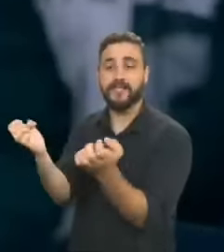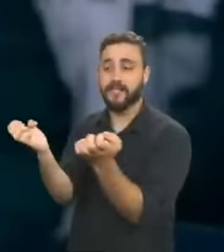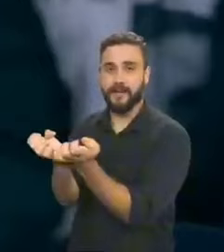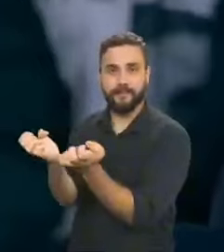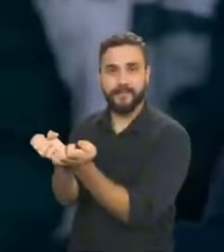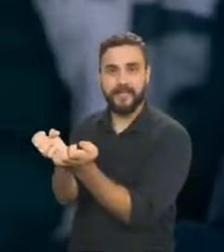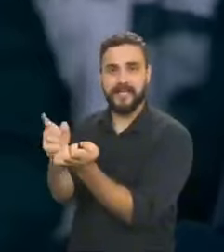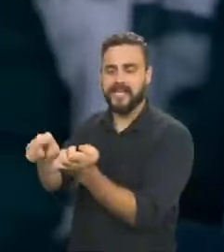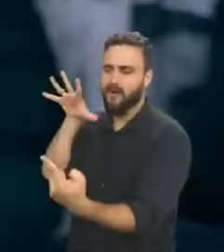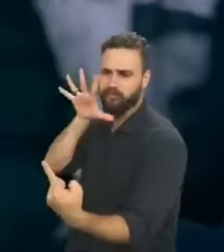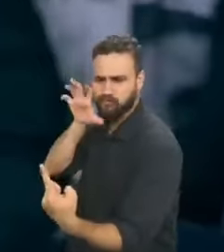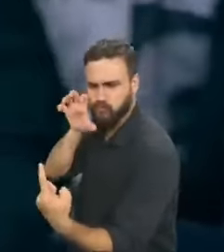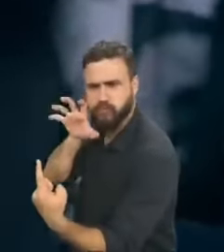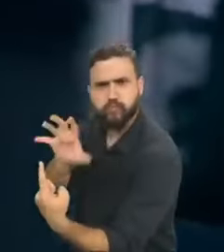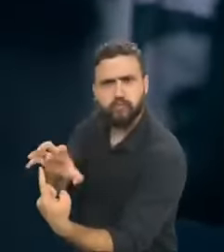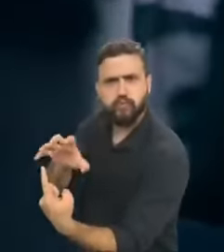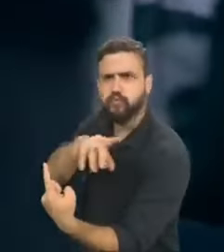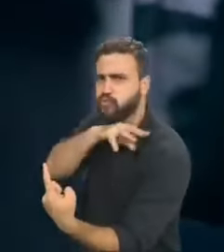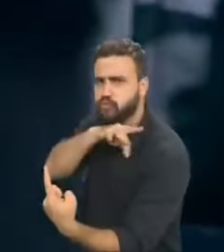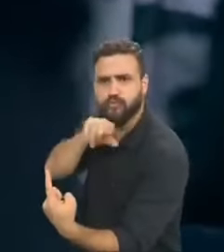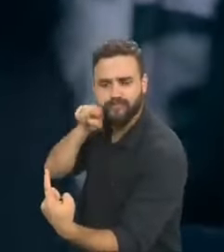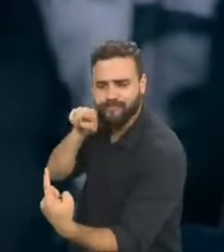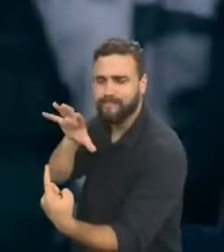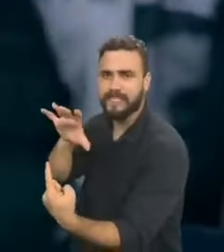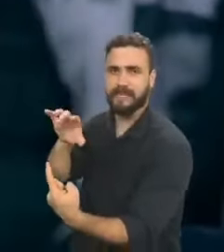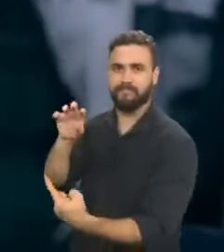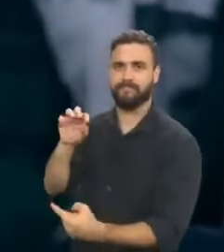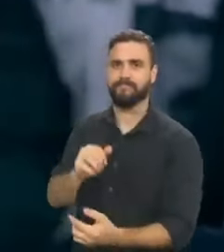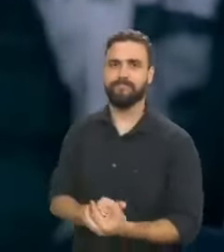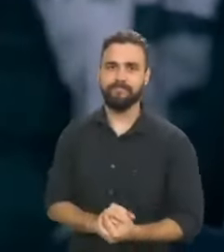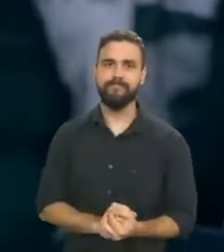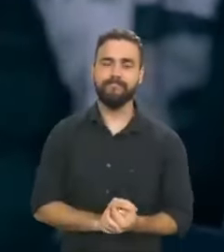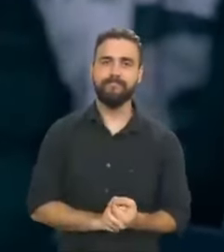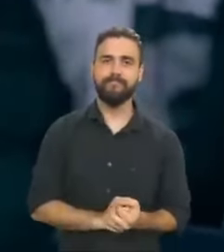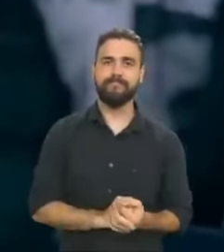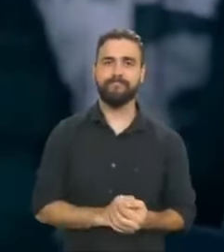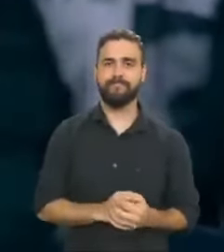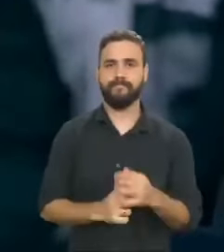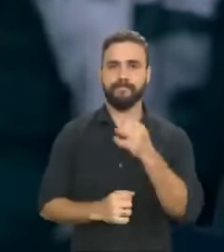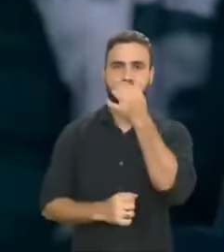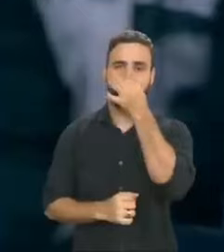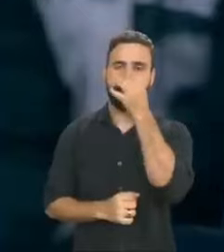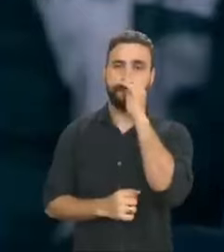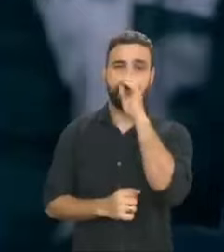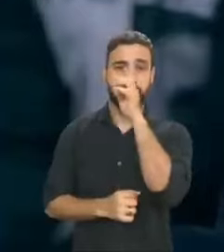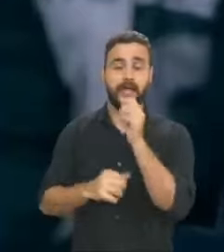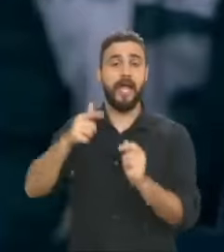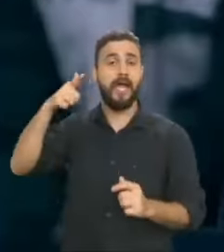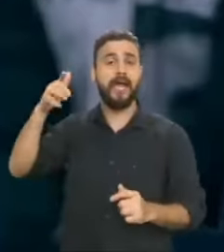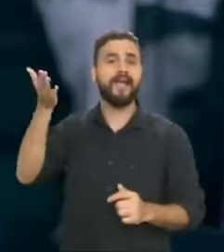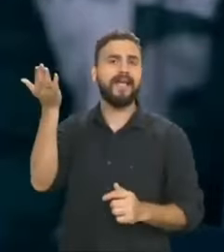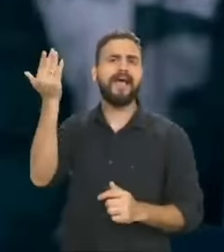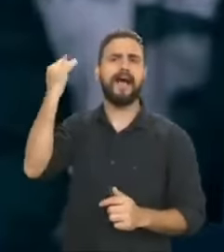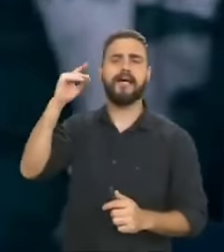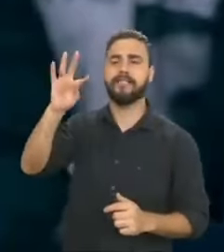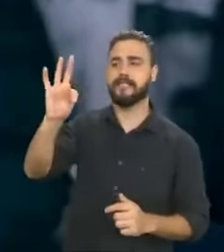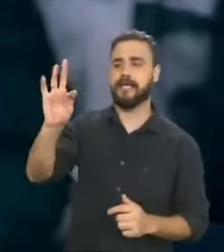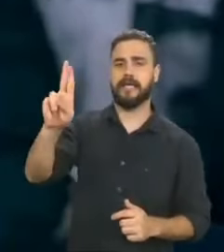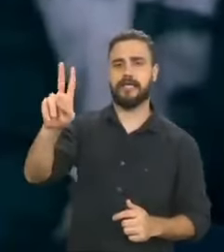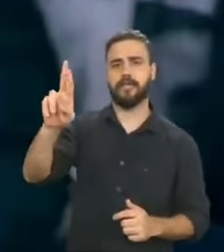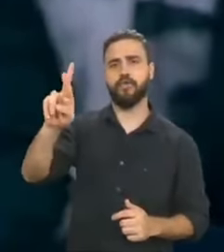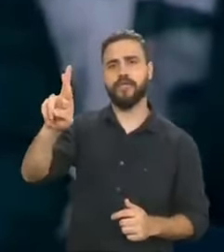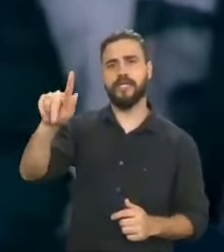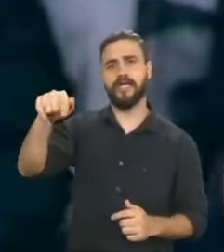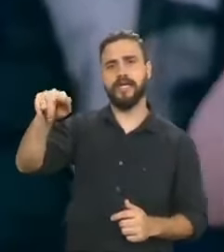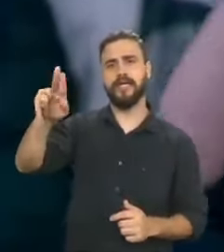Antioquia foi, né, um centro do cristianismo. E eles, pela lei que tem agora, pelo tipo de